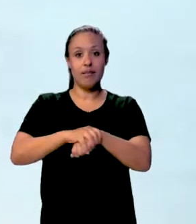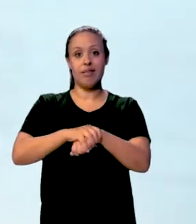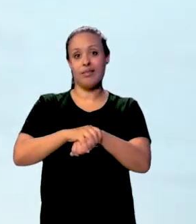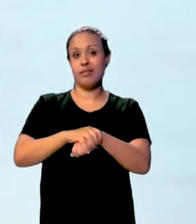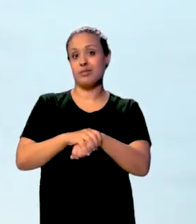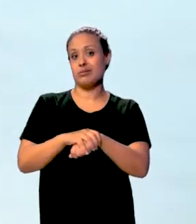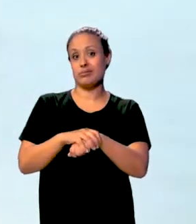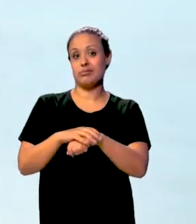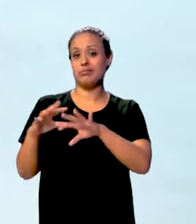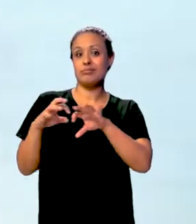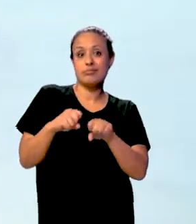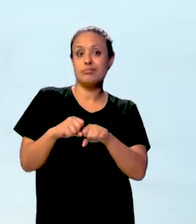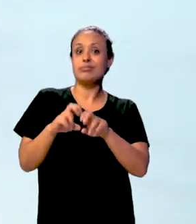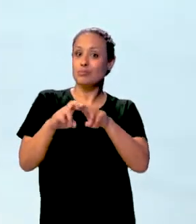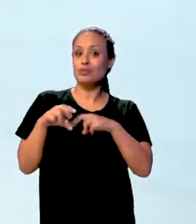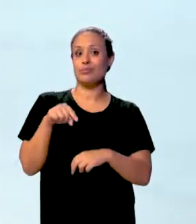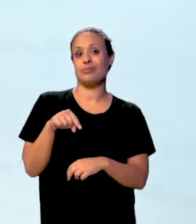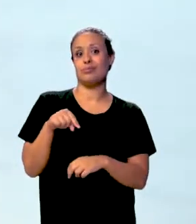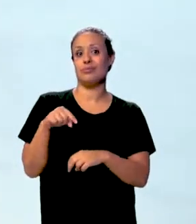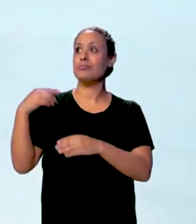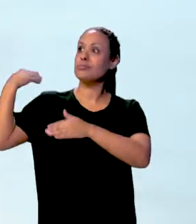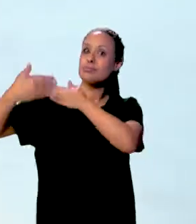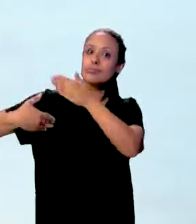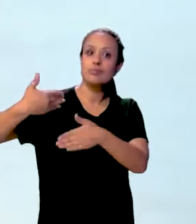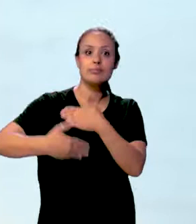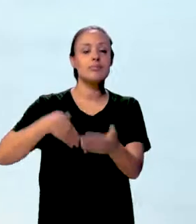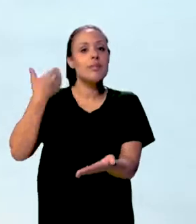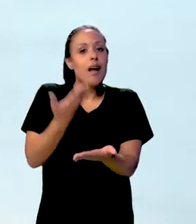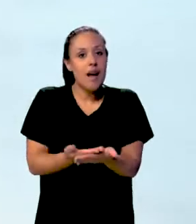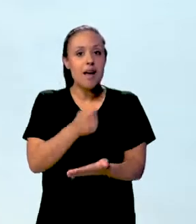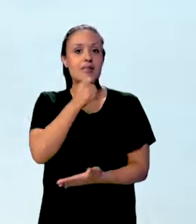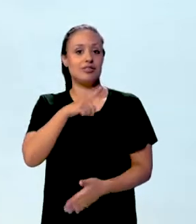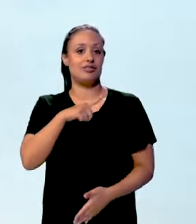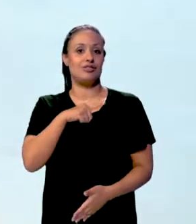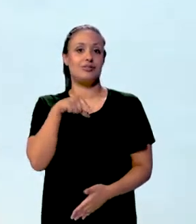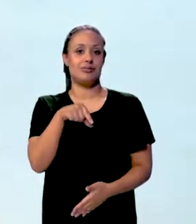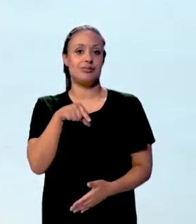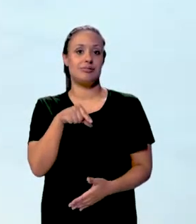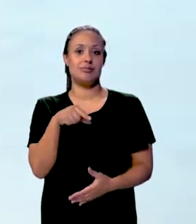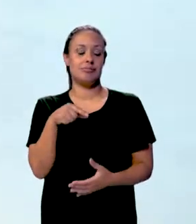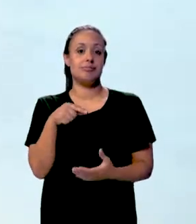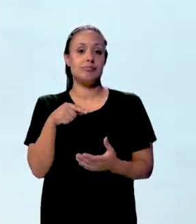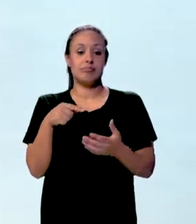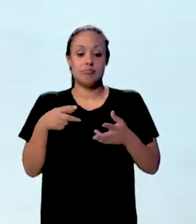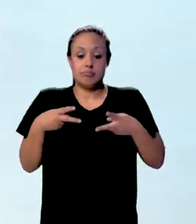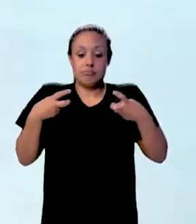branca, por exemplo, né? Isso é um sintoma da colonização. A desigualdade que ainda permanece